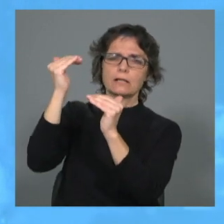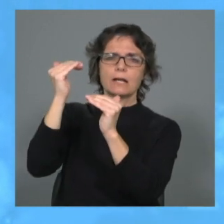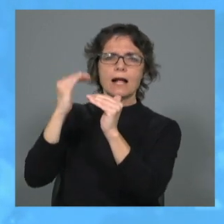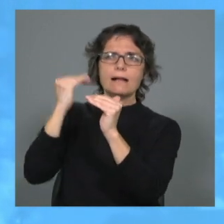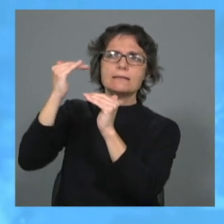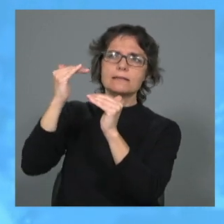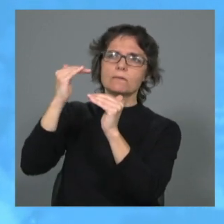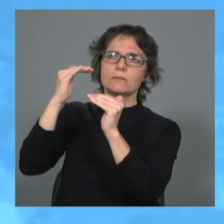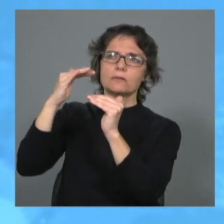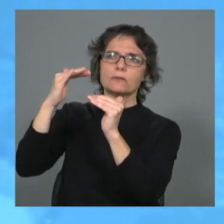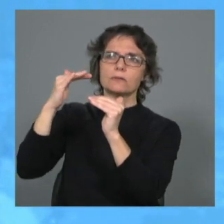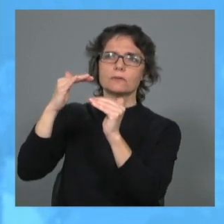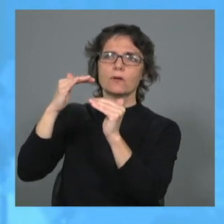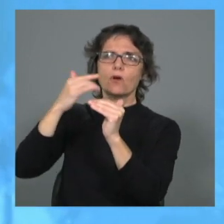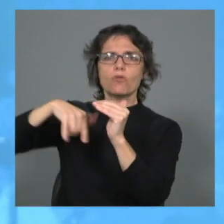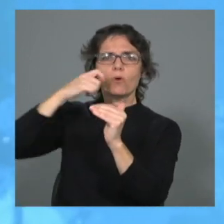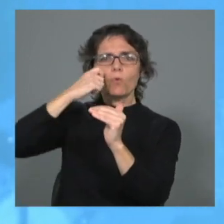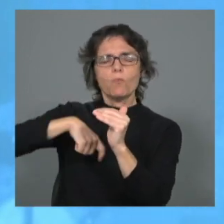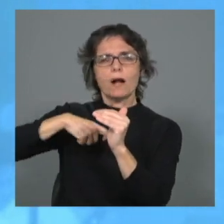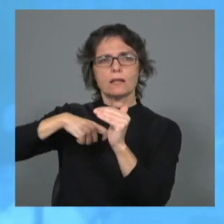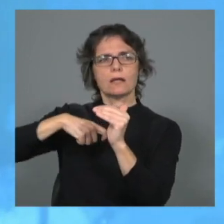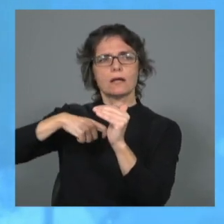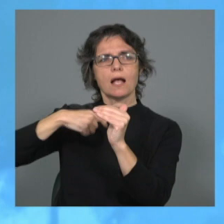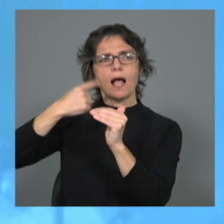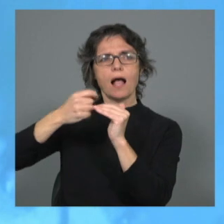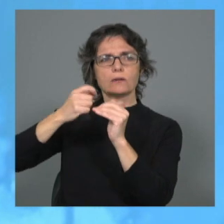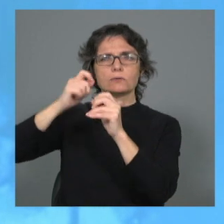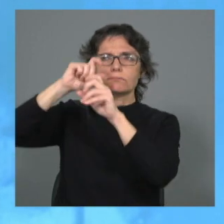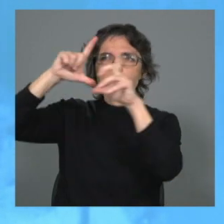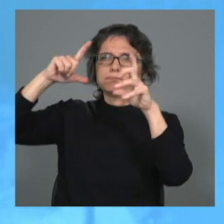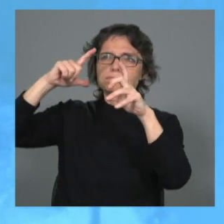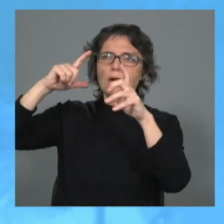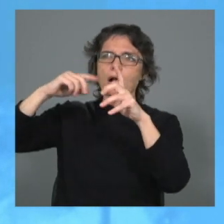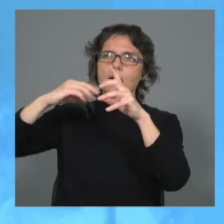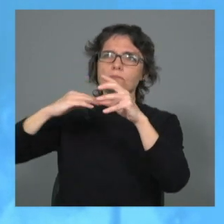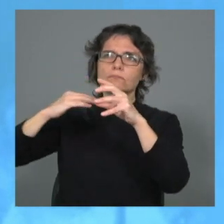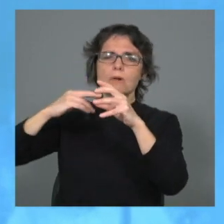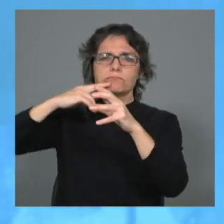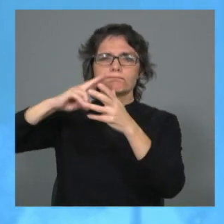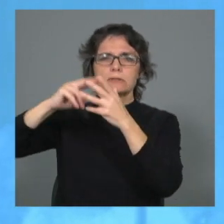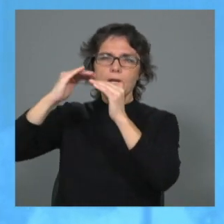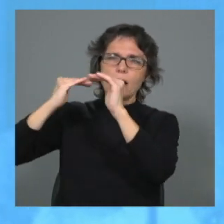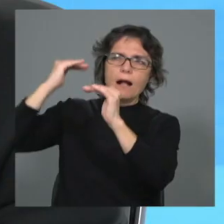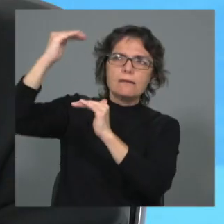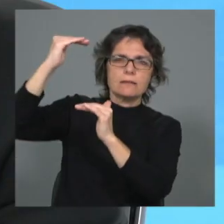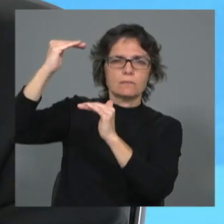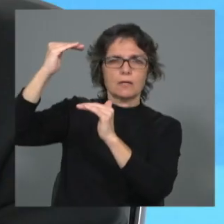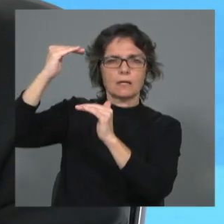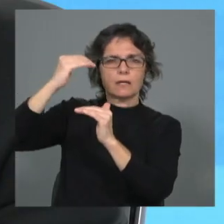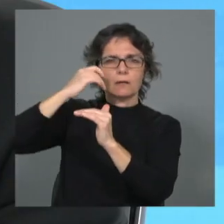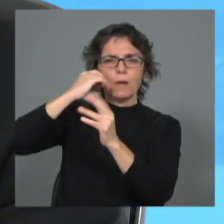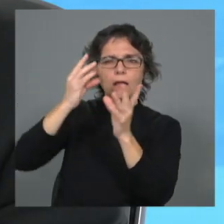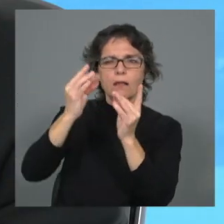Da dimensão das nossas limitações humanas, também a percepção de uma realidade algo maior. Podemos olhar o desporto também